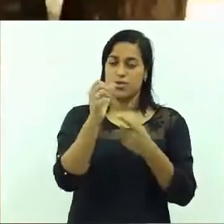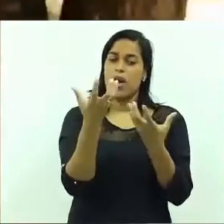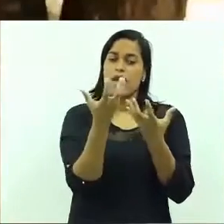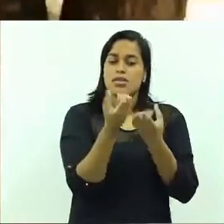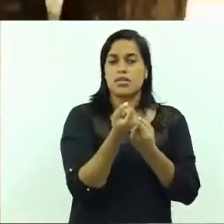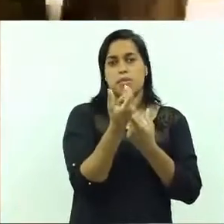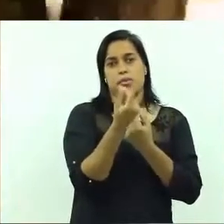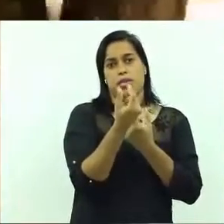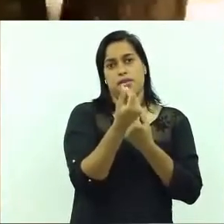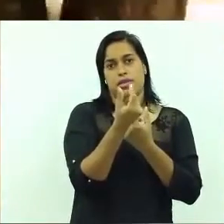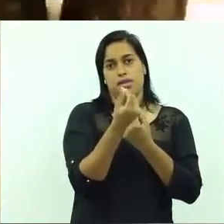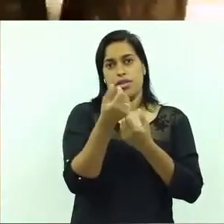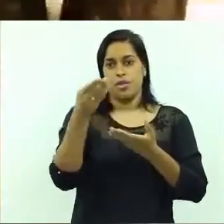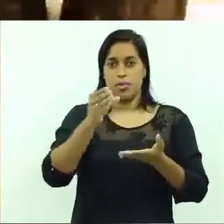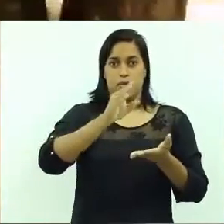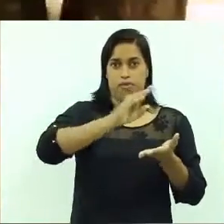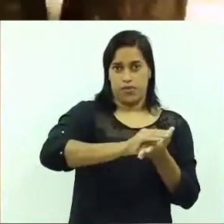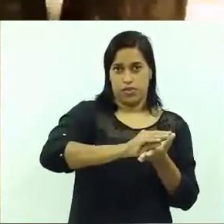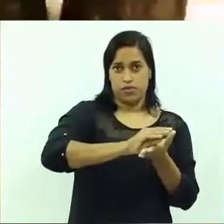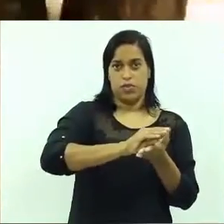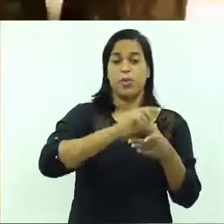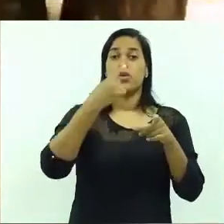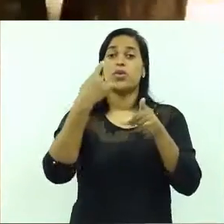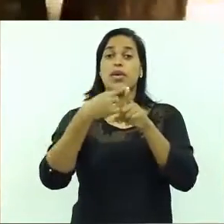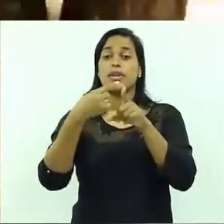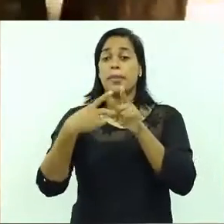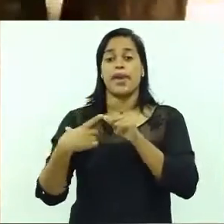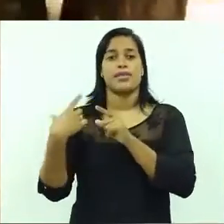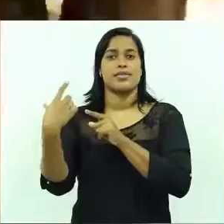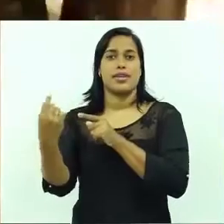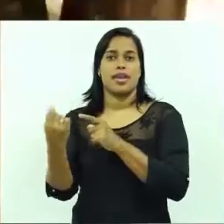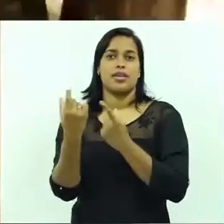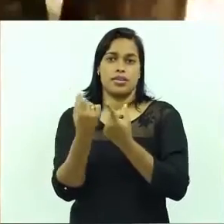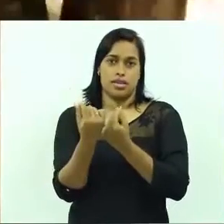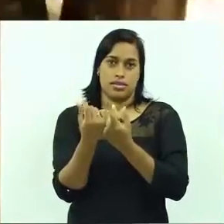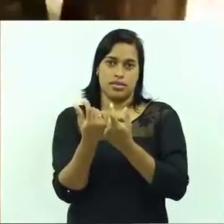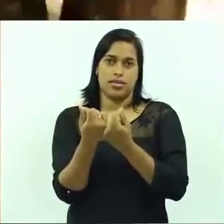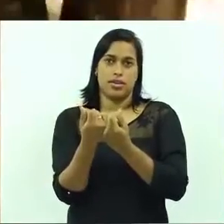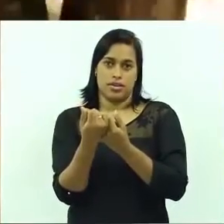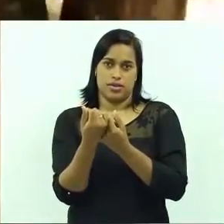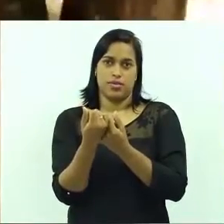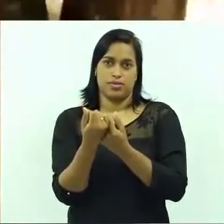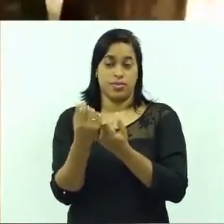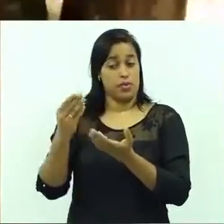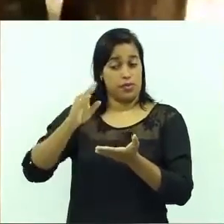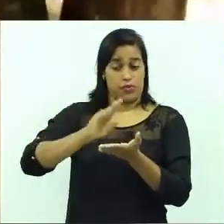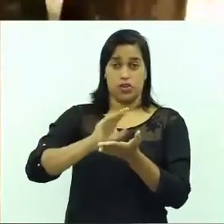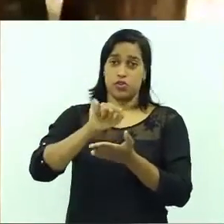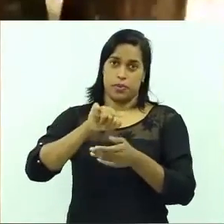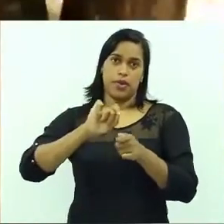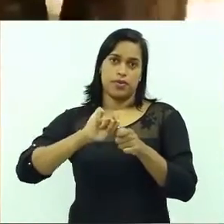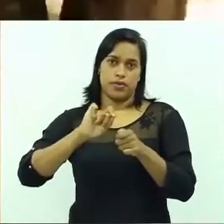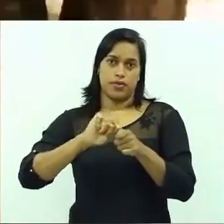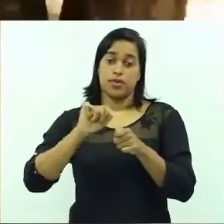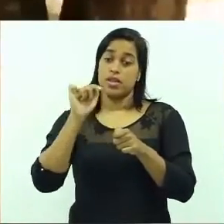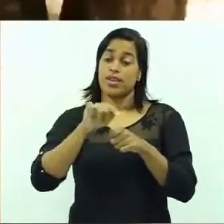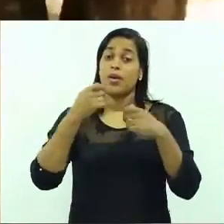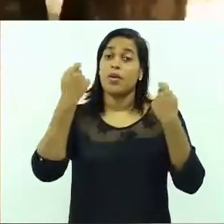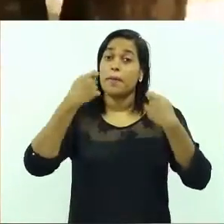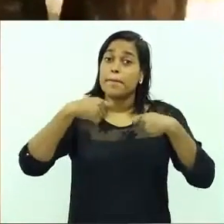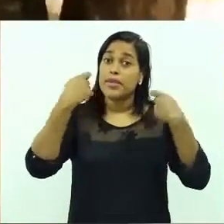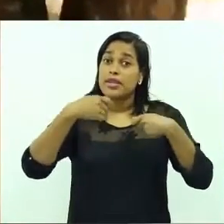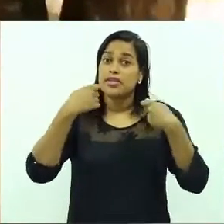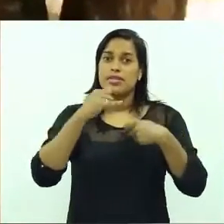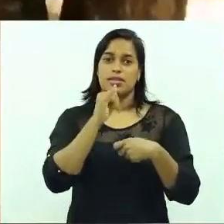do empreendimento, e despesas ou saída de dinheiro por parte do empreendimento. Aqui eu trago para vocês a necessidade de